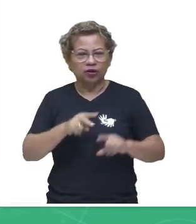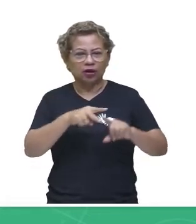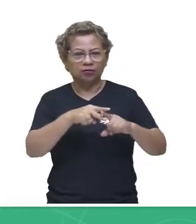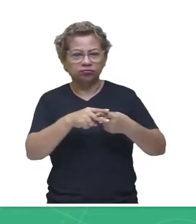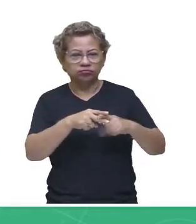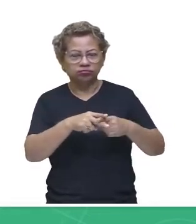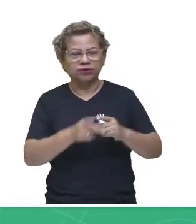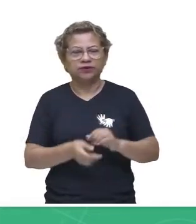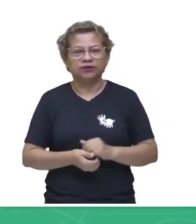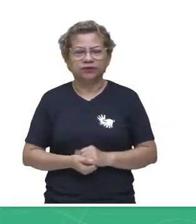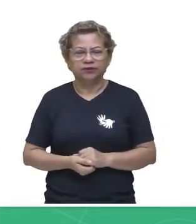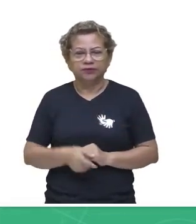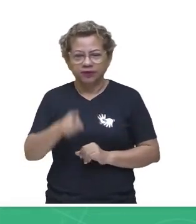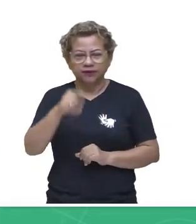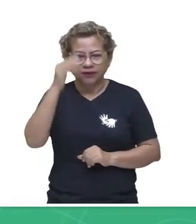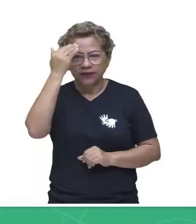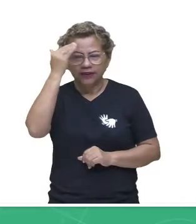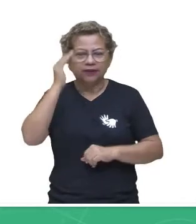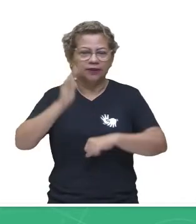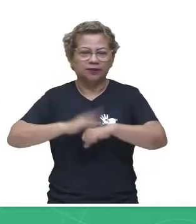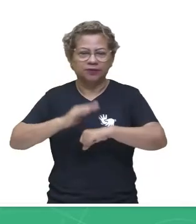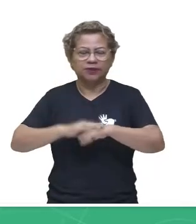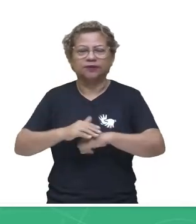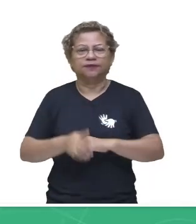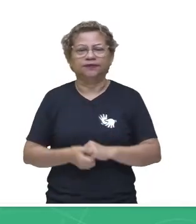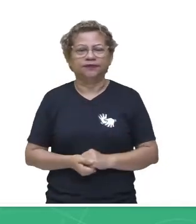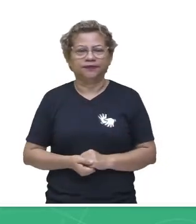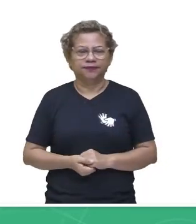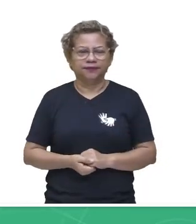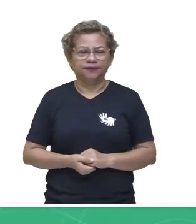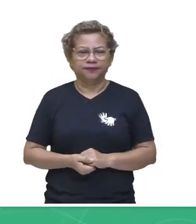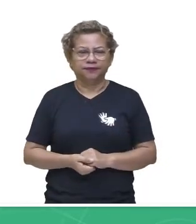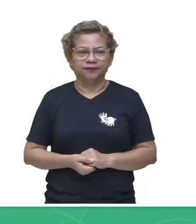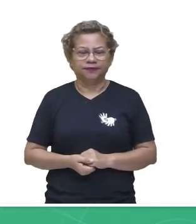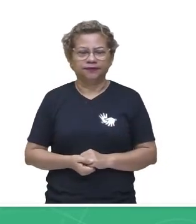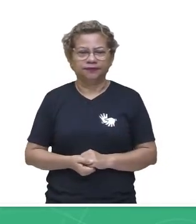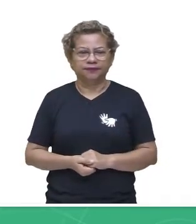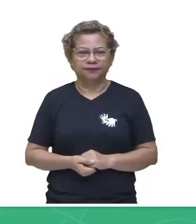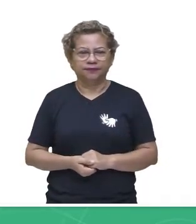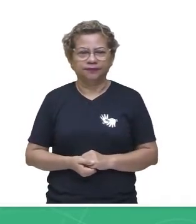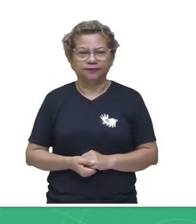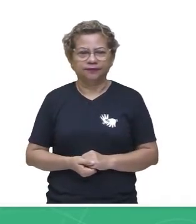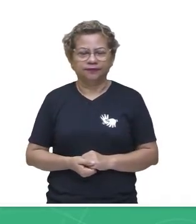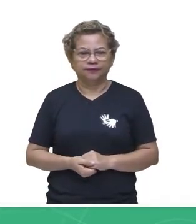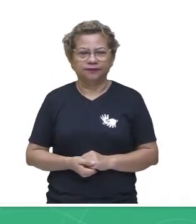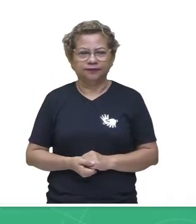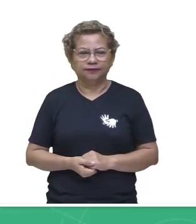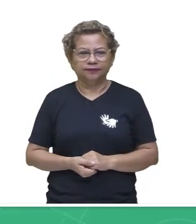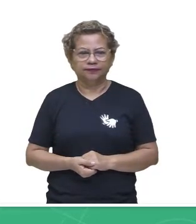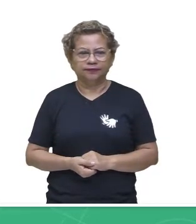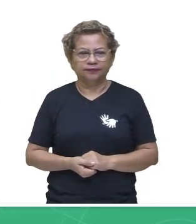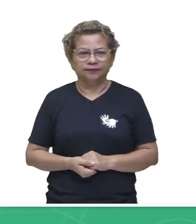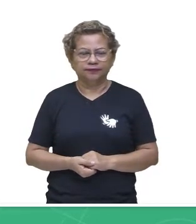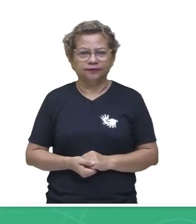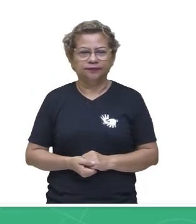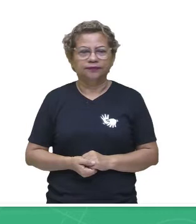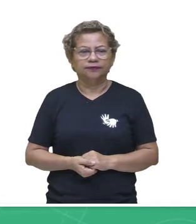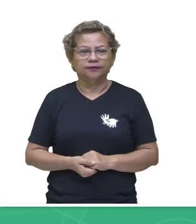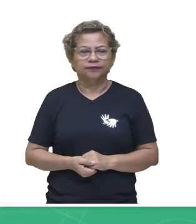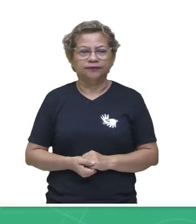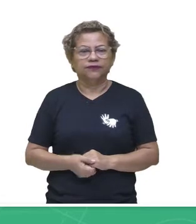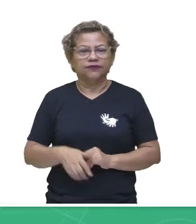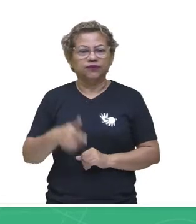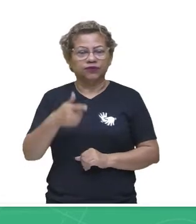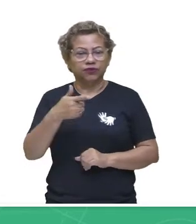para vocês entenderem bom isso daí, tá bem? Vamos lá. Vamos ver aqui novamente a nossa questão. Então, ela